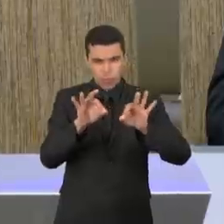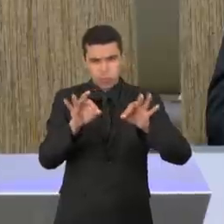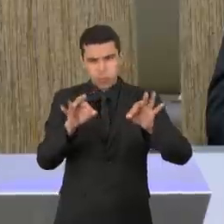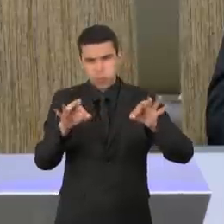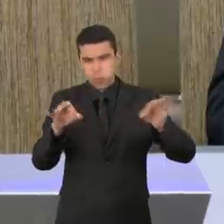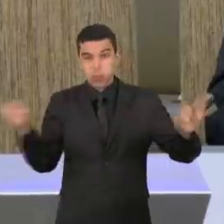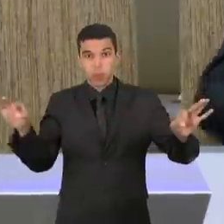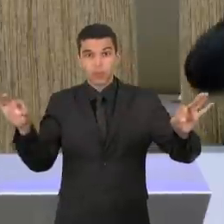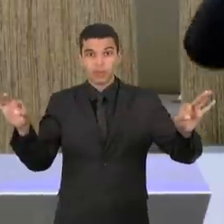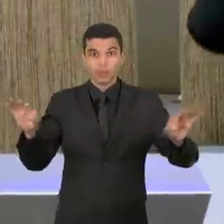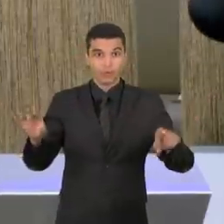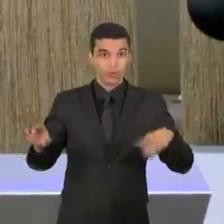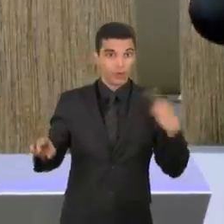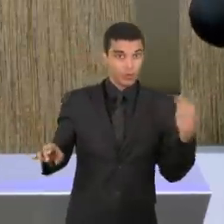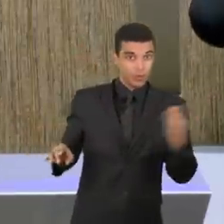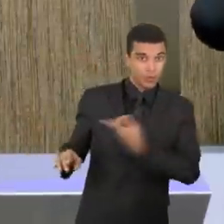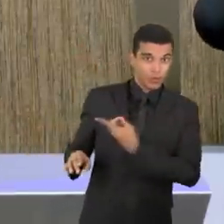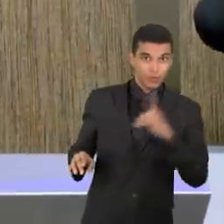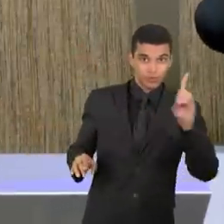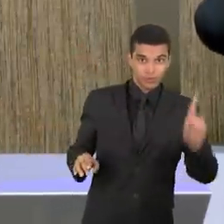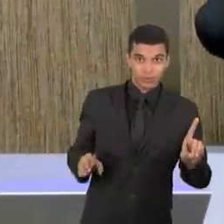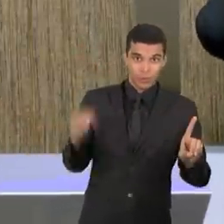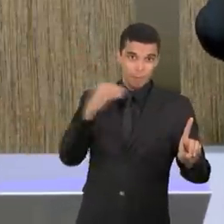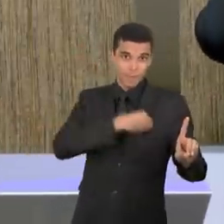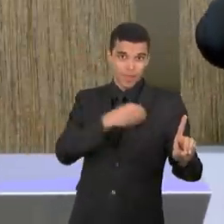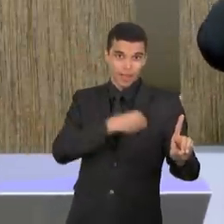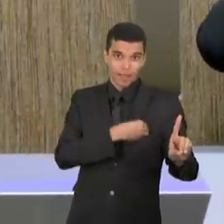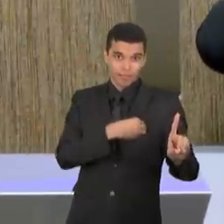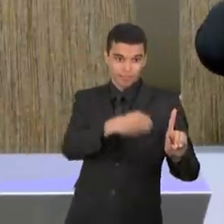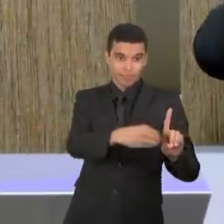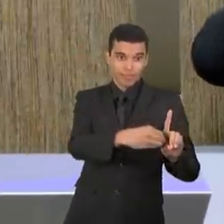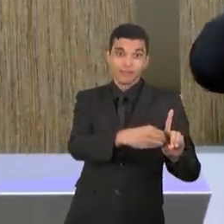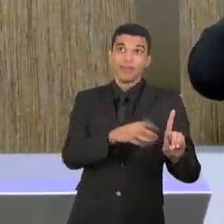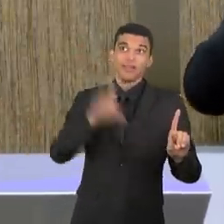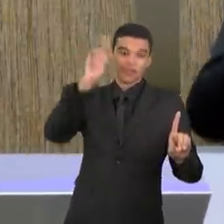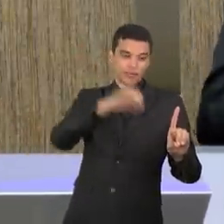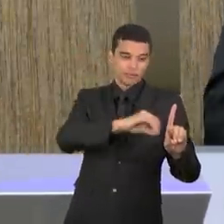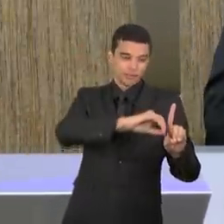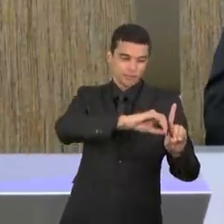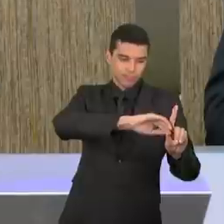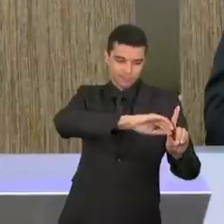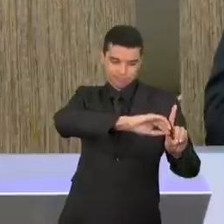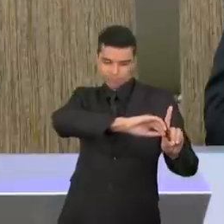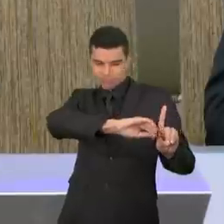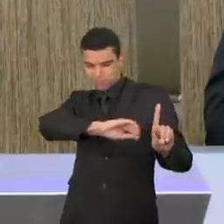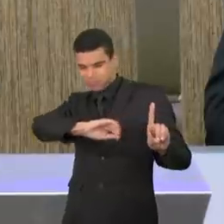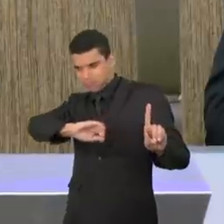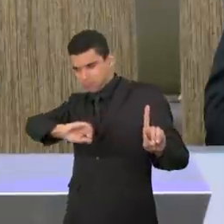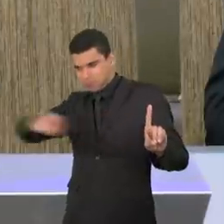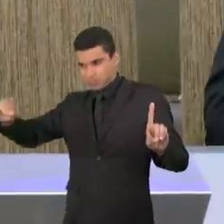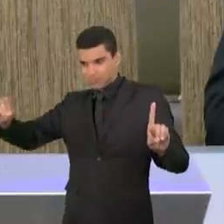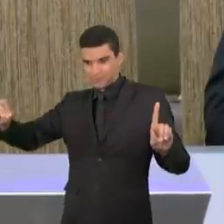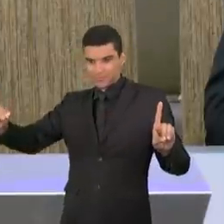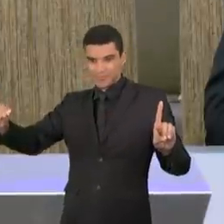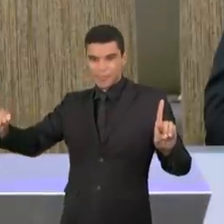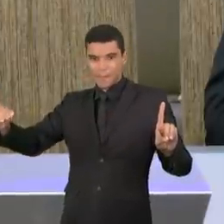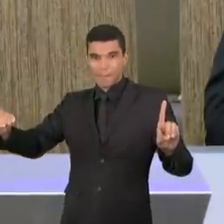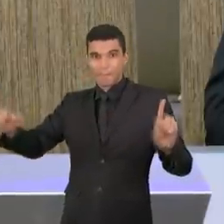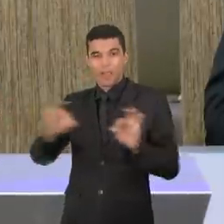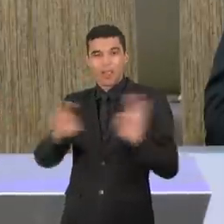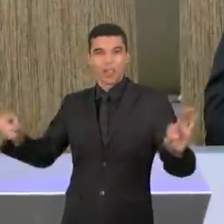assim o Senhor se compadece daqueles que o temem, pois ele conhece a nossa